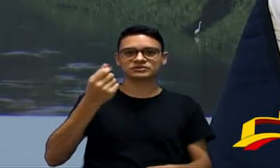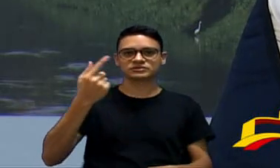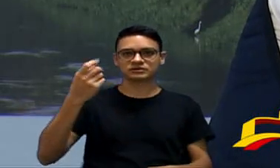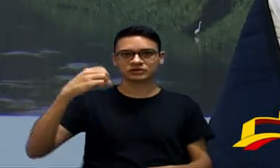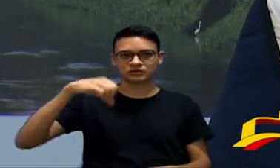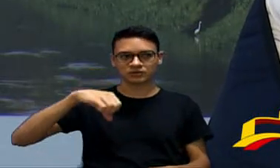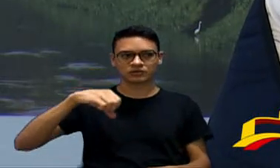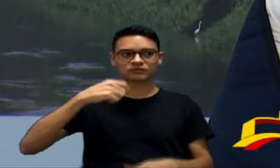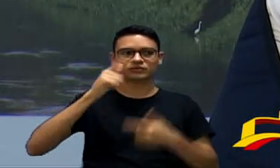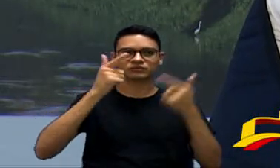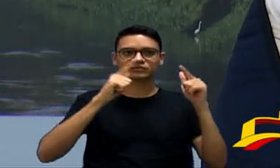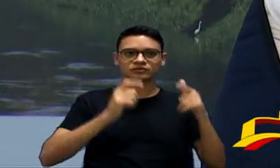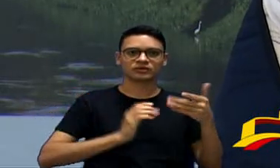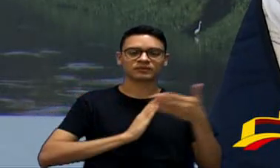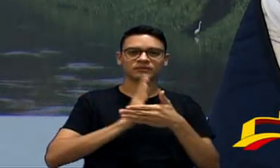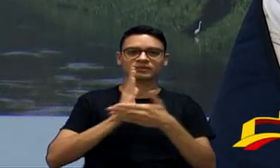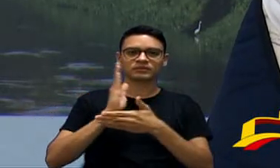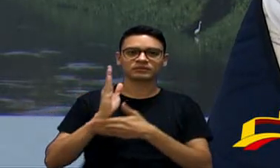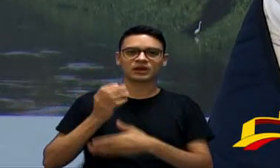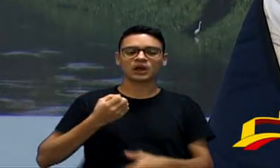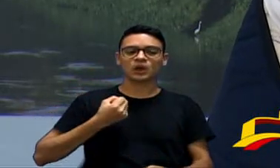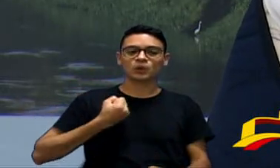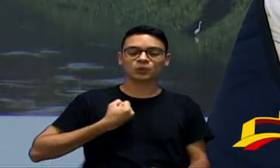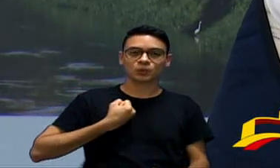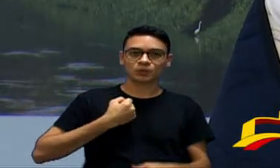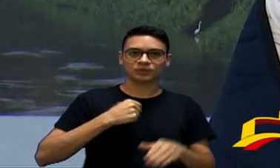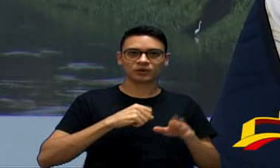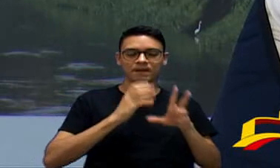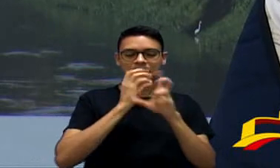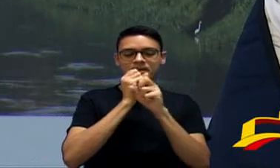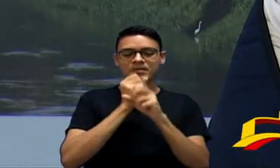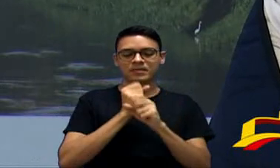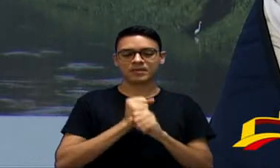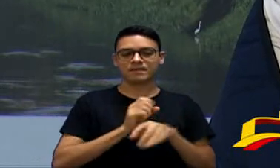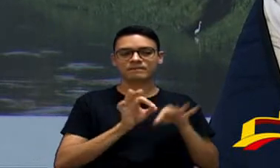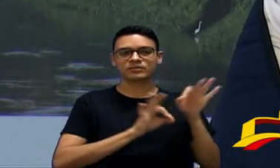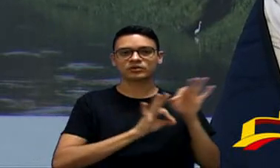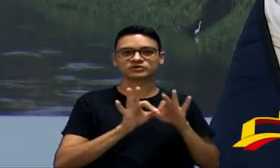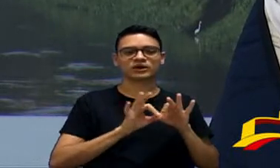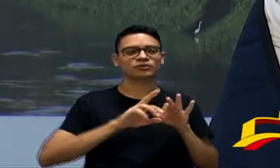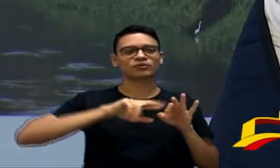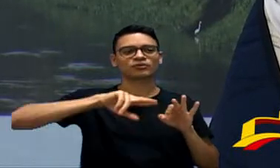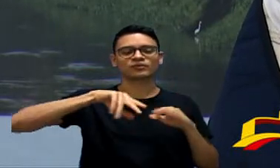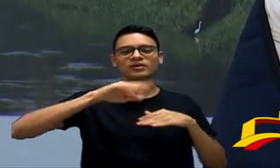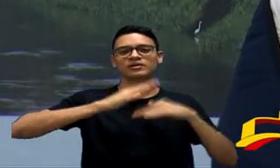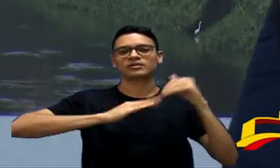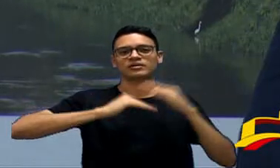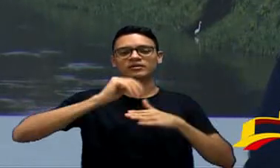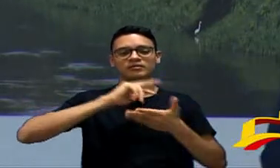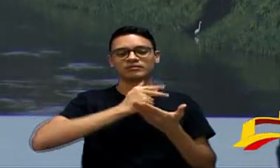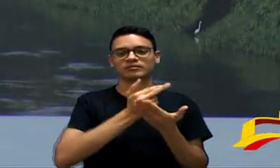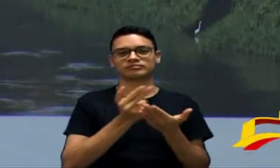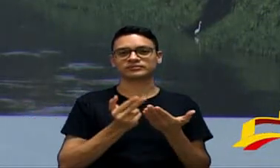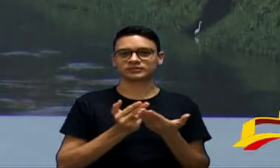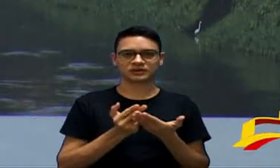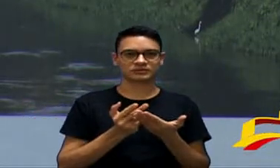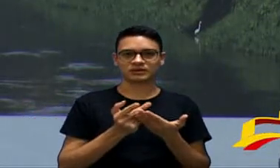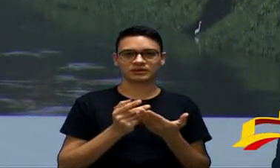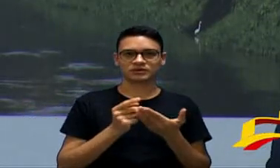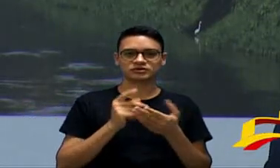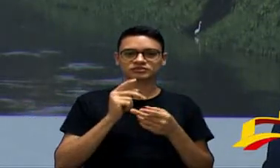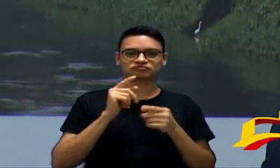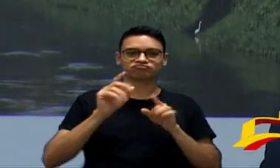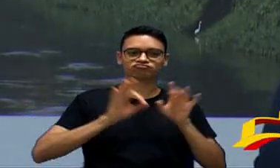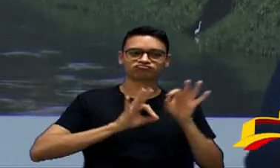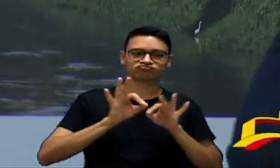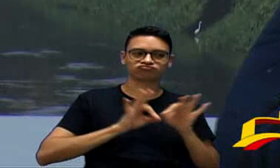falando, presidente. Número de leis não é qualidade legislativa, presidente. Número de leis não é qualidade